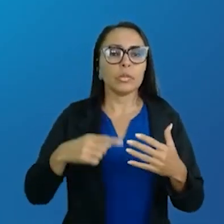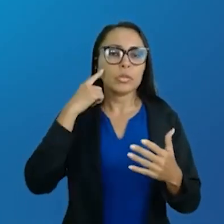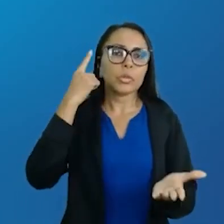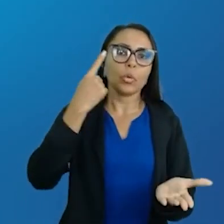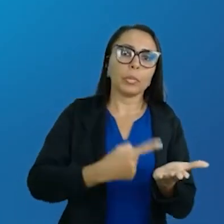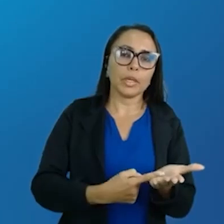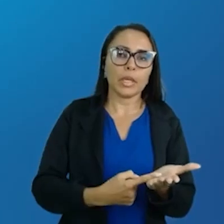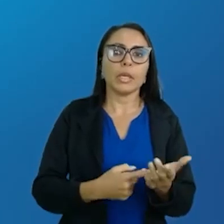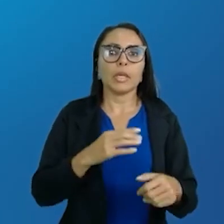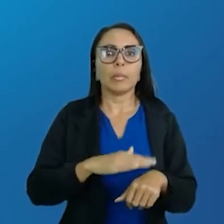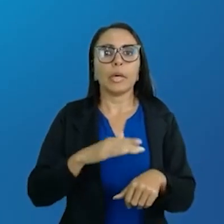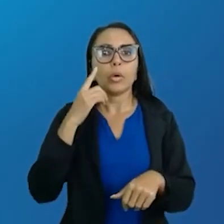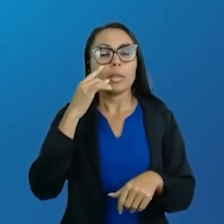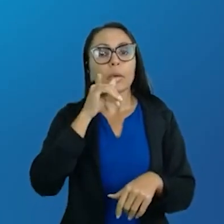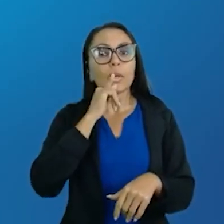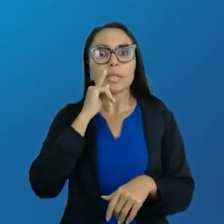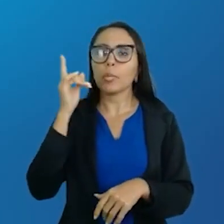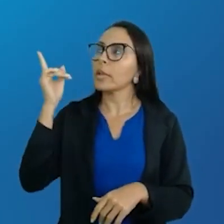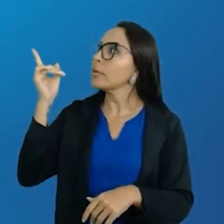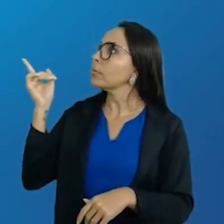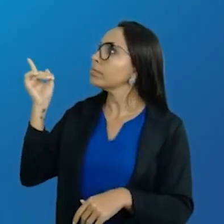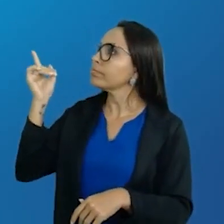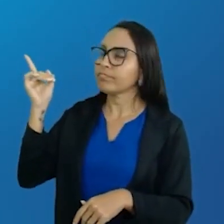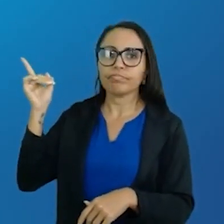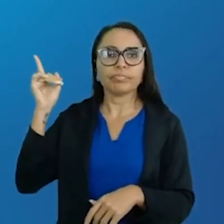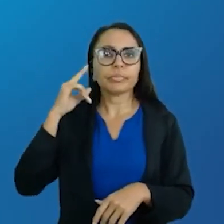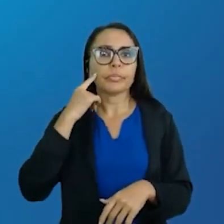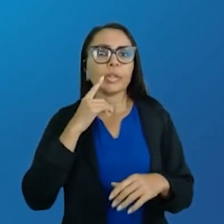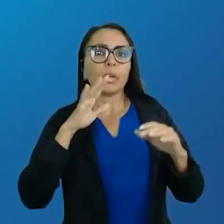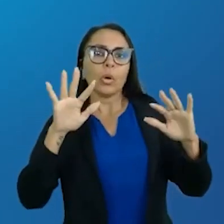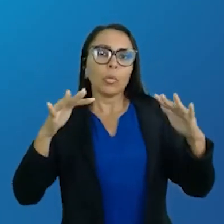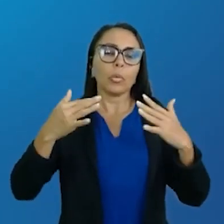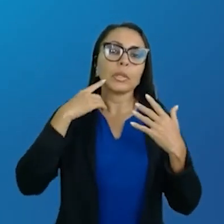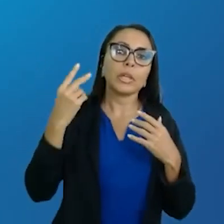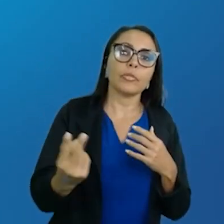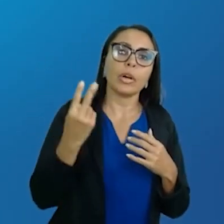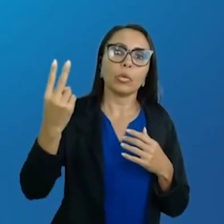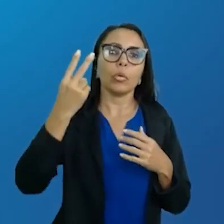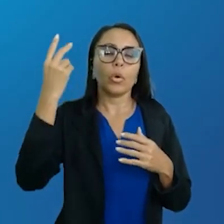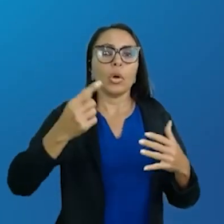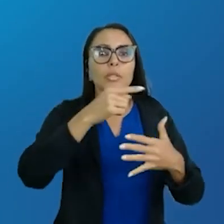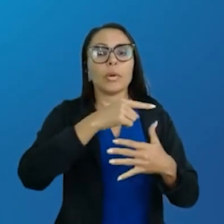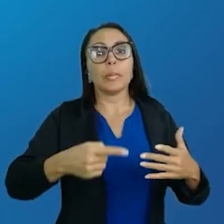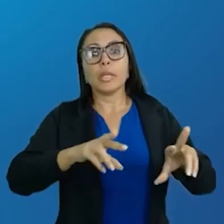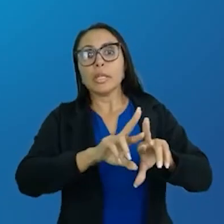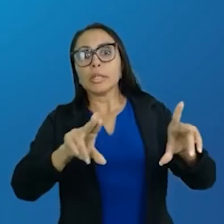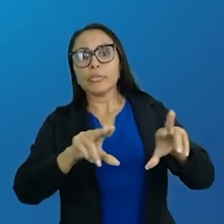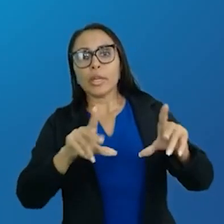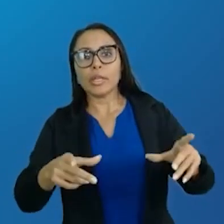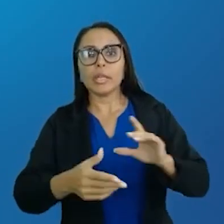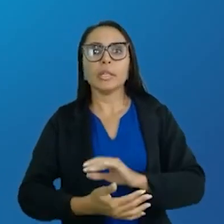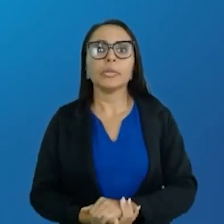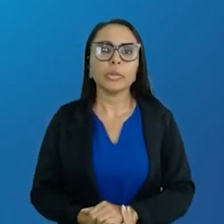unidade maior. Então aqui tem um exemplo. Há um pouco da diferença da unidade para o outro é que são elementos um pouco diferentes. Então, tipo, no